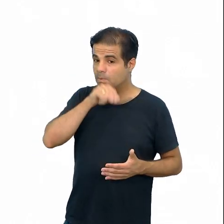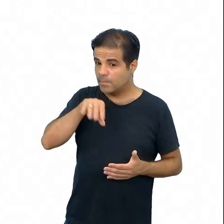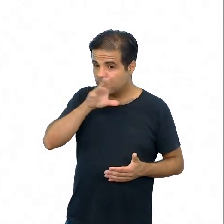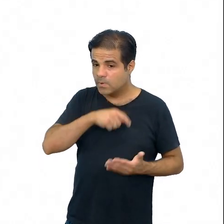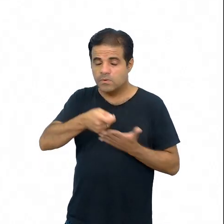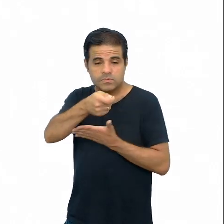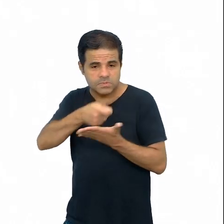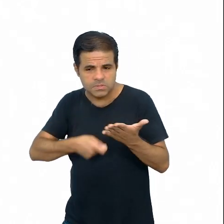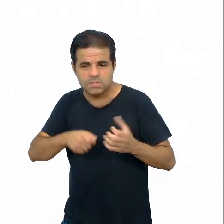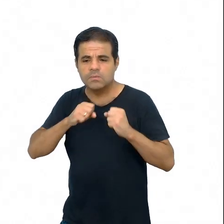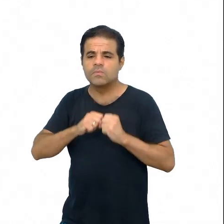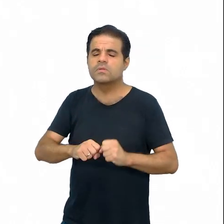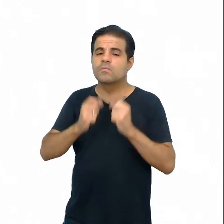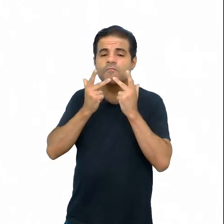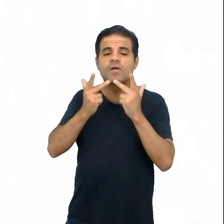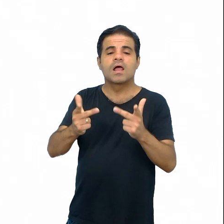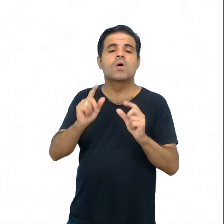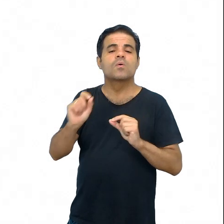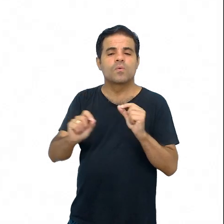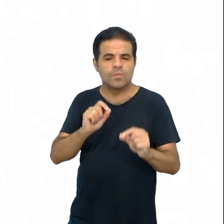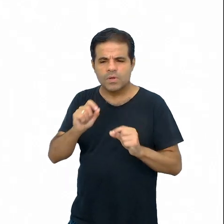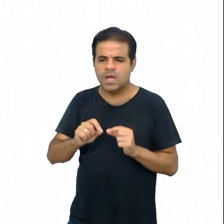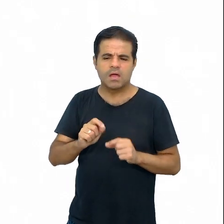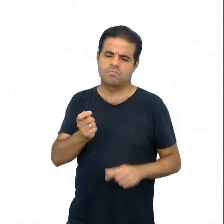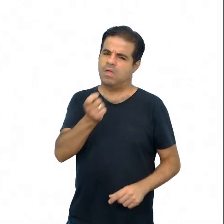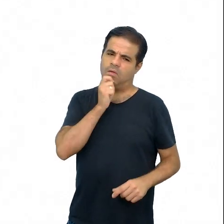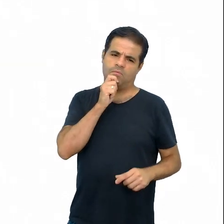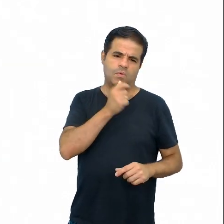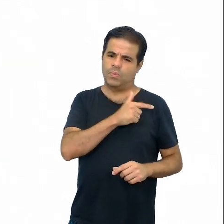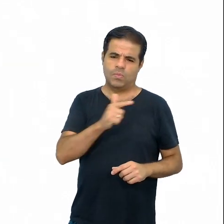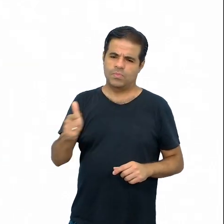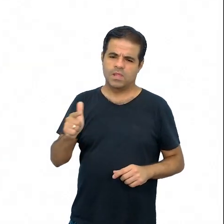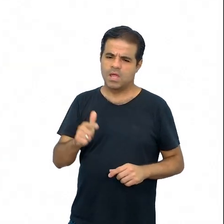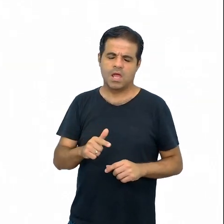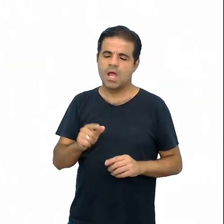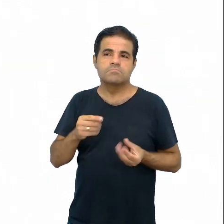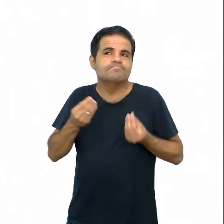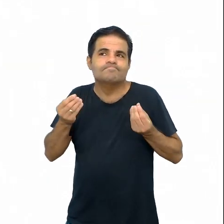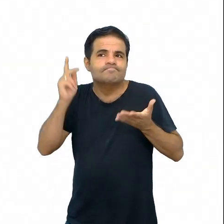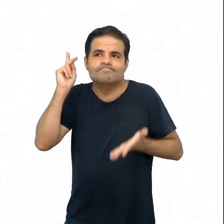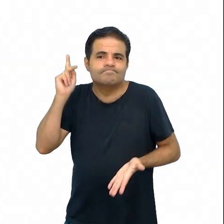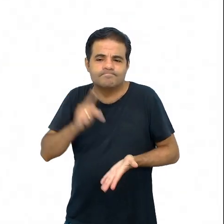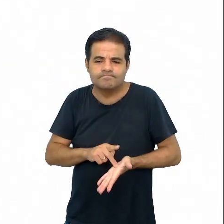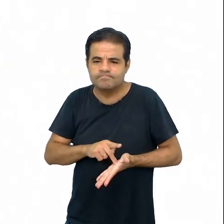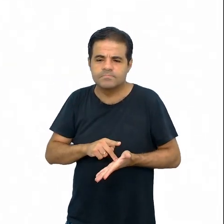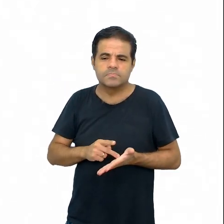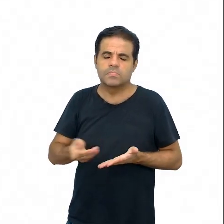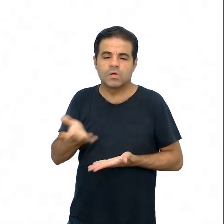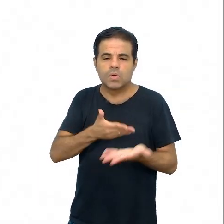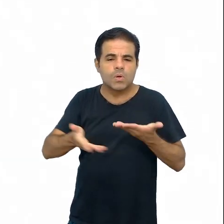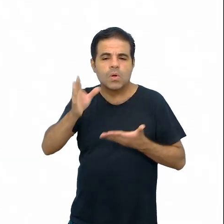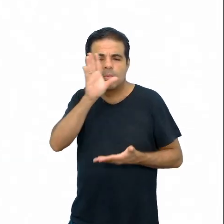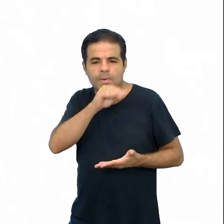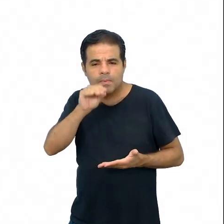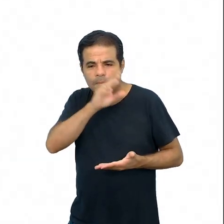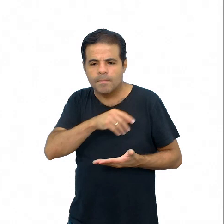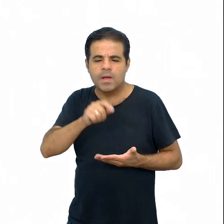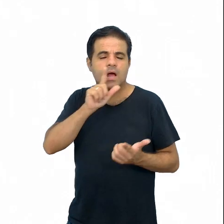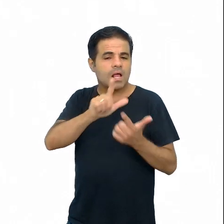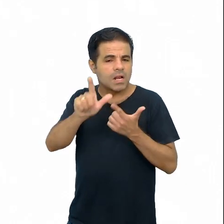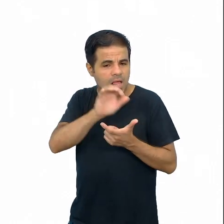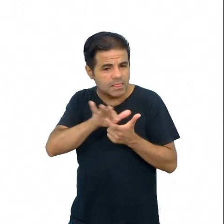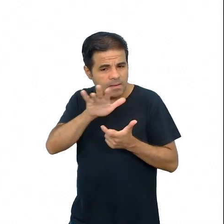a escrita, nós podemos afirmar que não há uma dicotomia real entre oralidade e